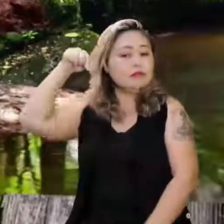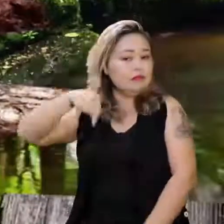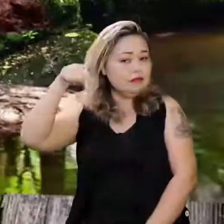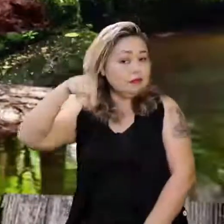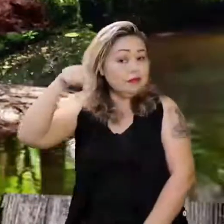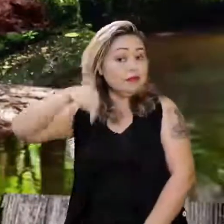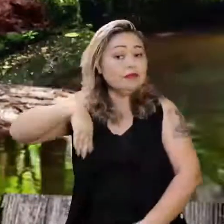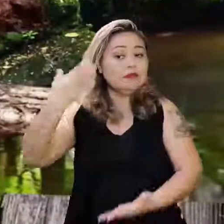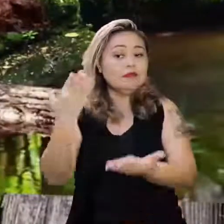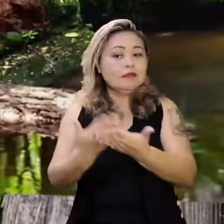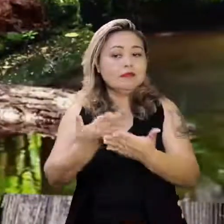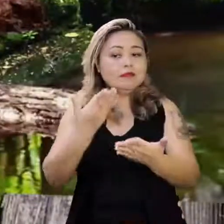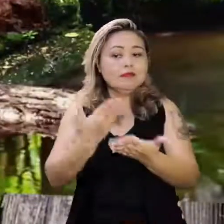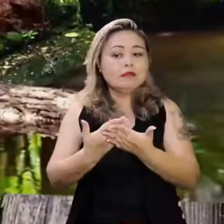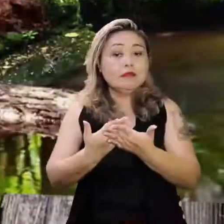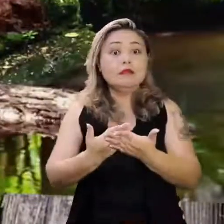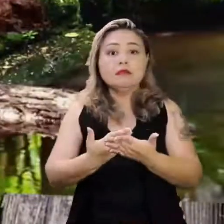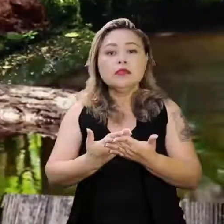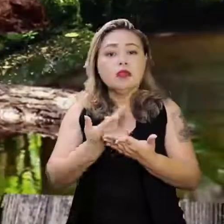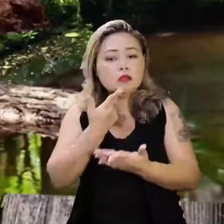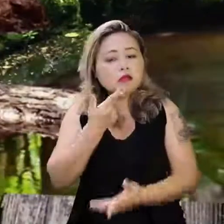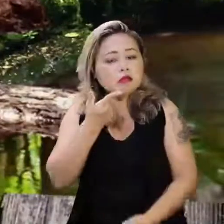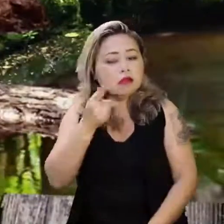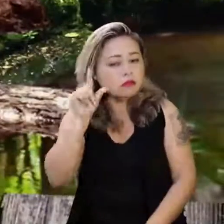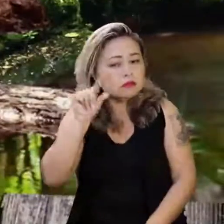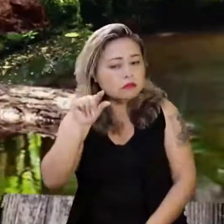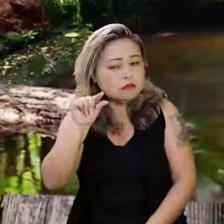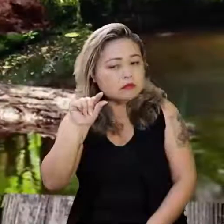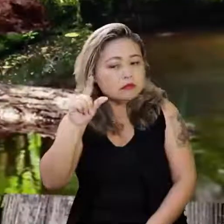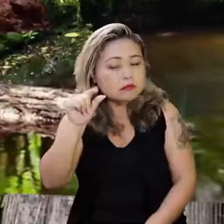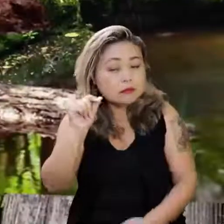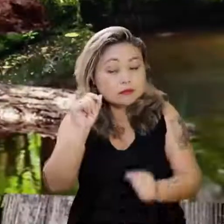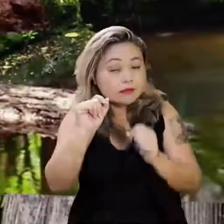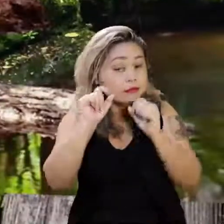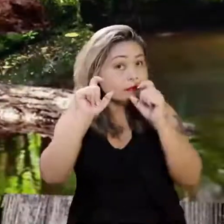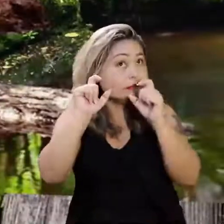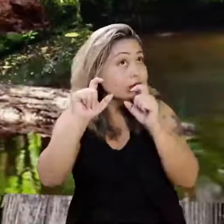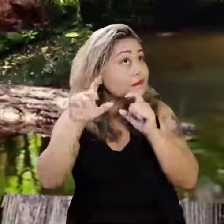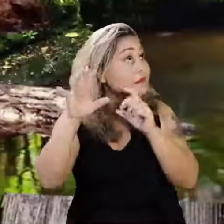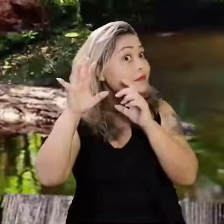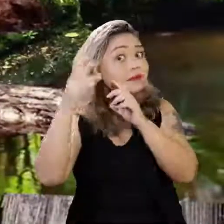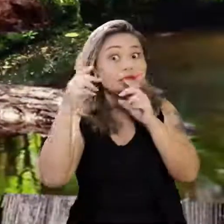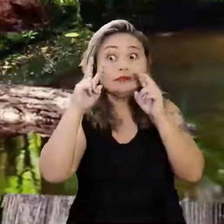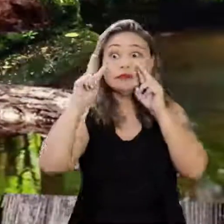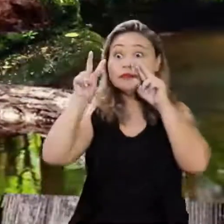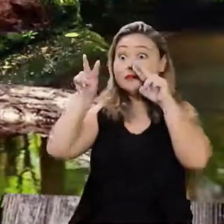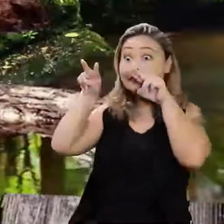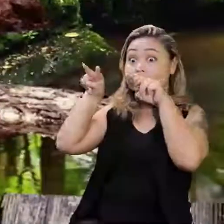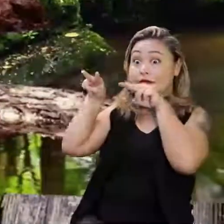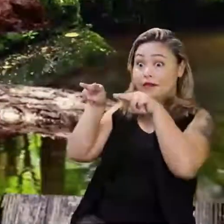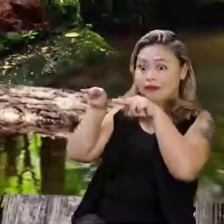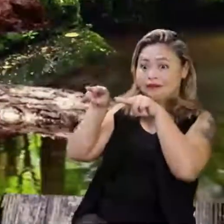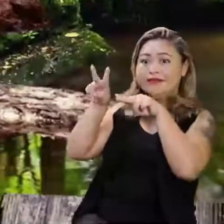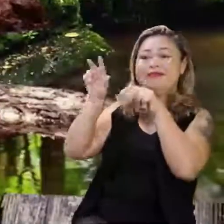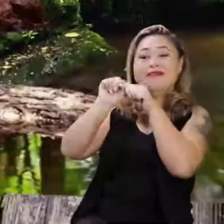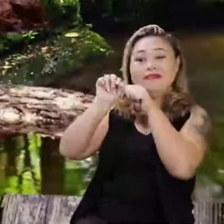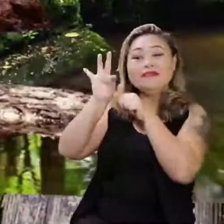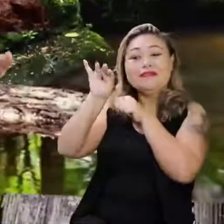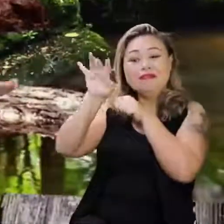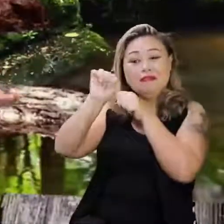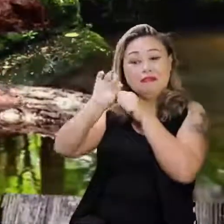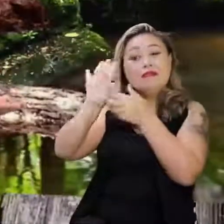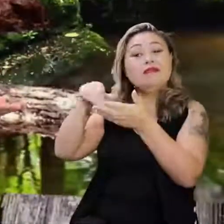nessa aula, eu tô falando baixinho para você se ligar, para você prestar atenção em mim. Prof.